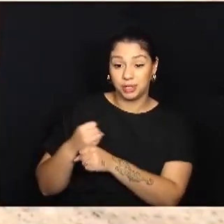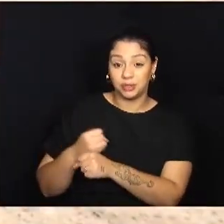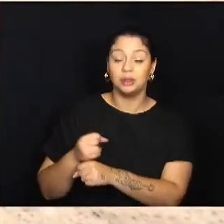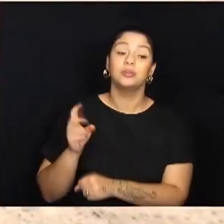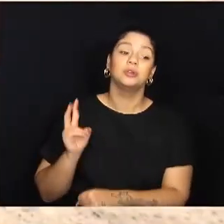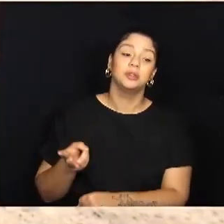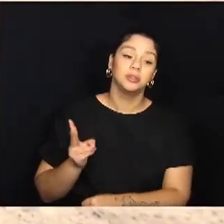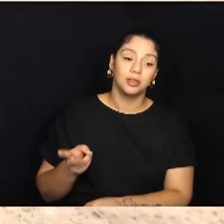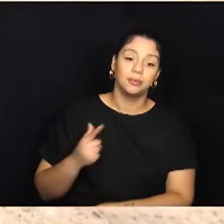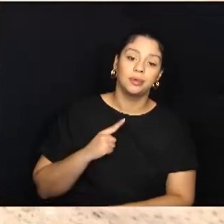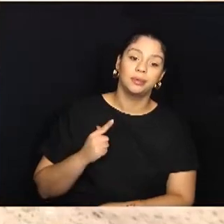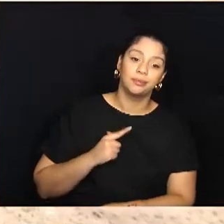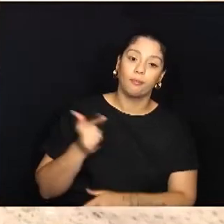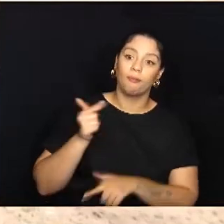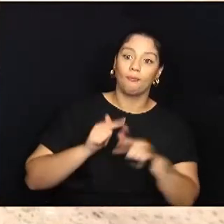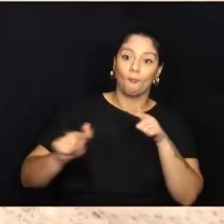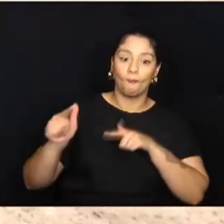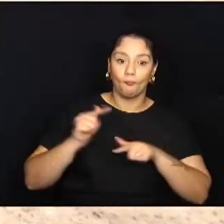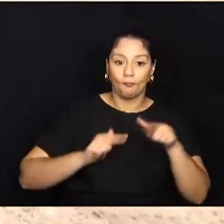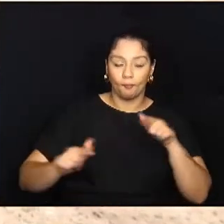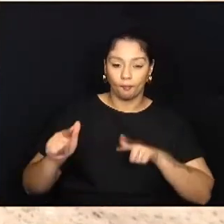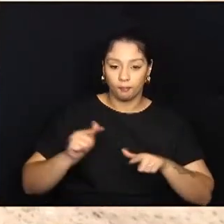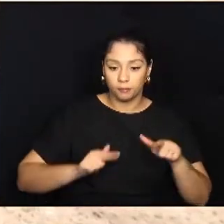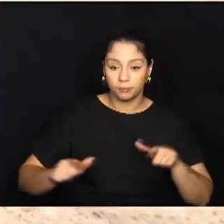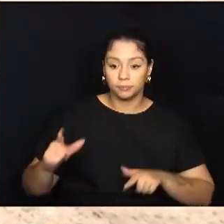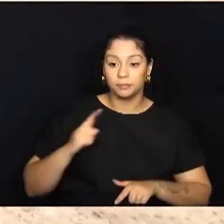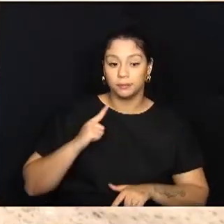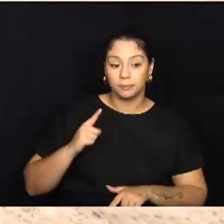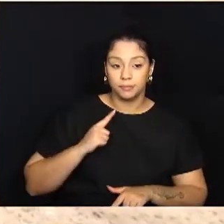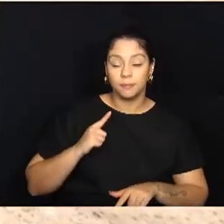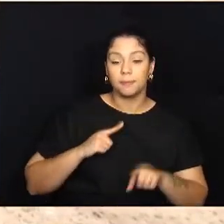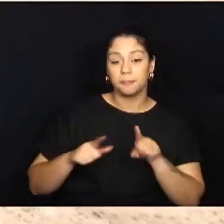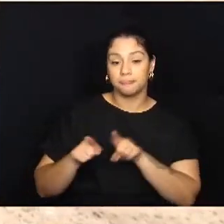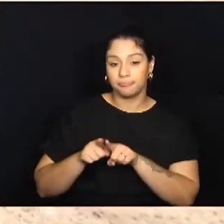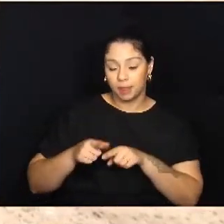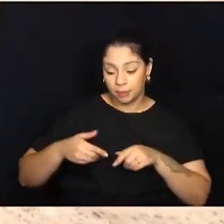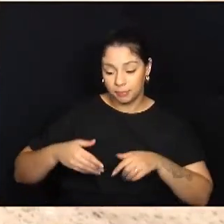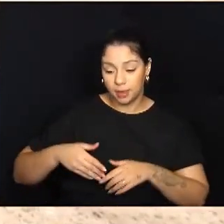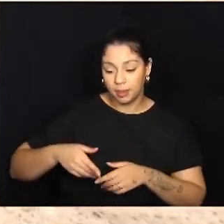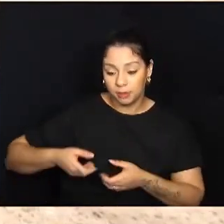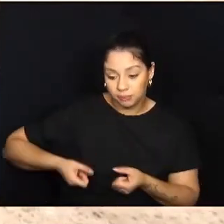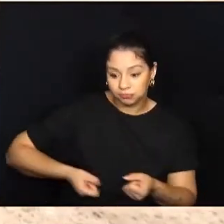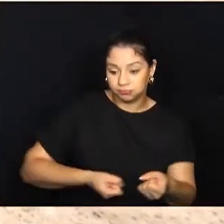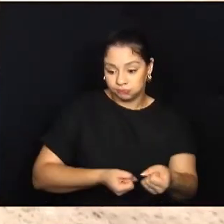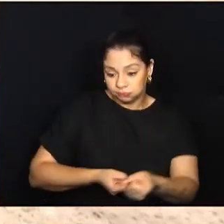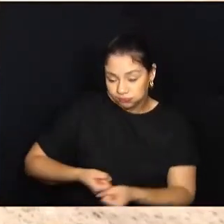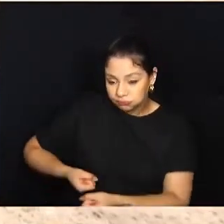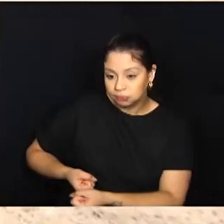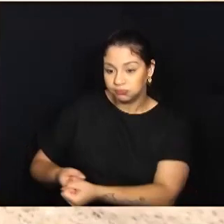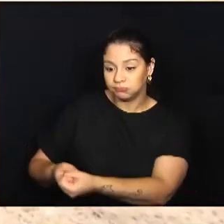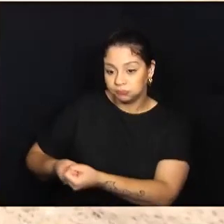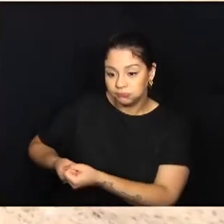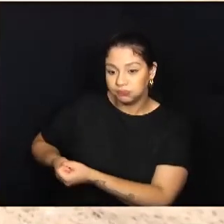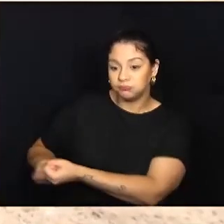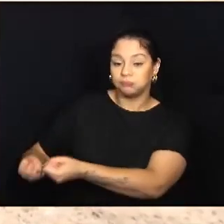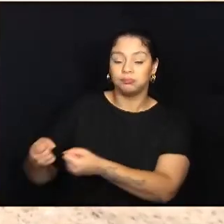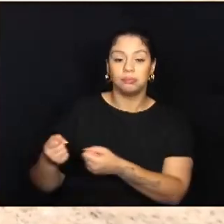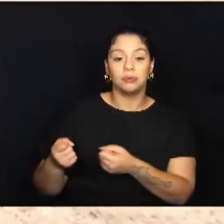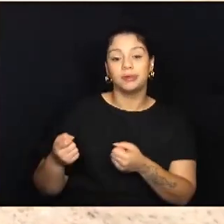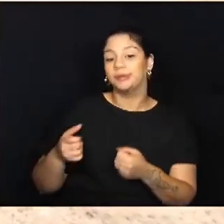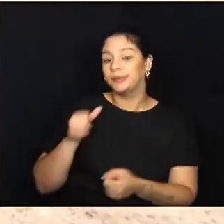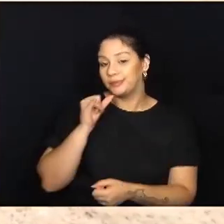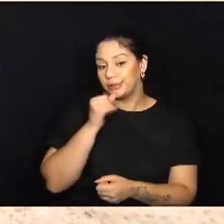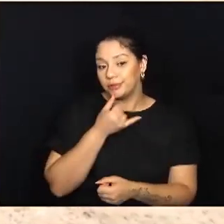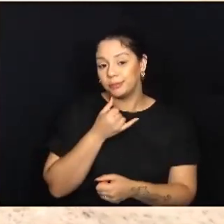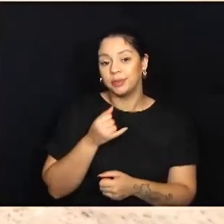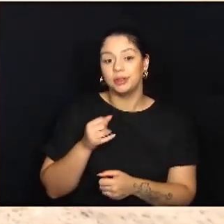a gente tem que ficar limpando as prateleiras, passando pano quando chove, e quando essa poeira, as mercadorias infelizmente